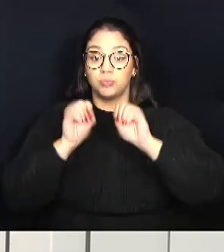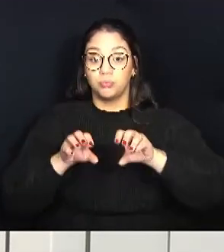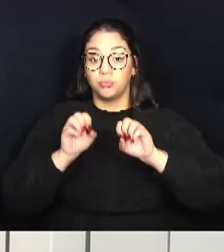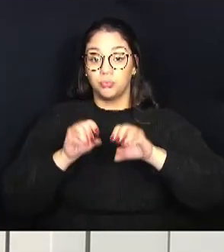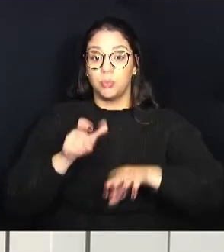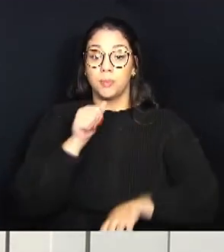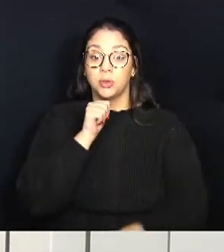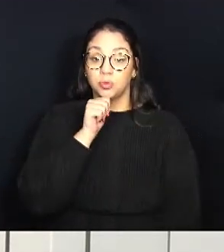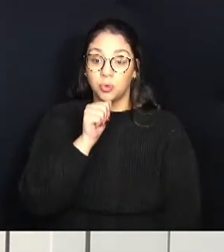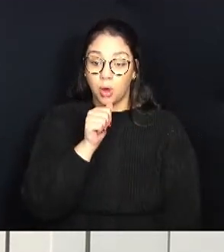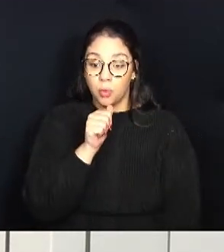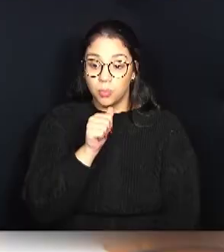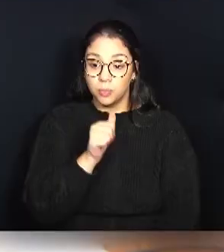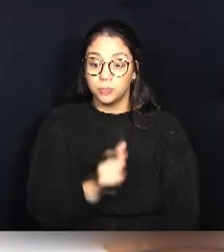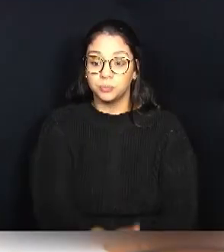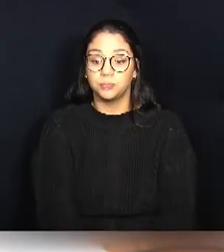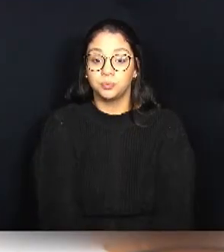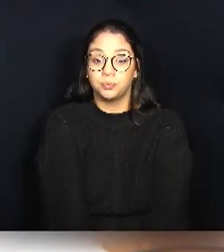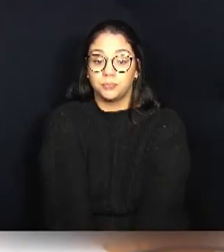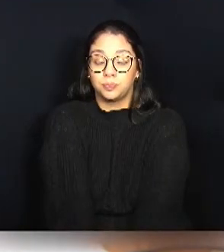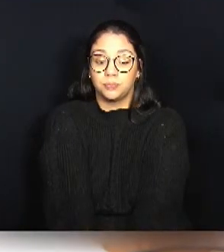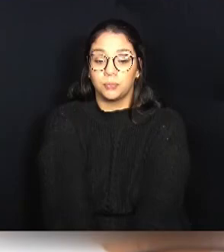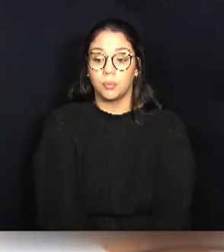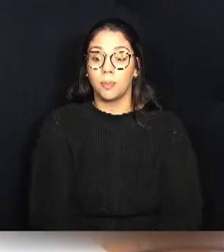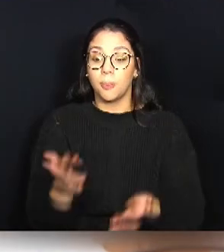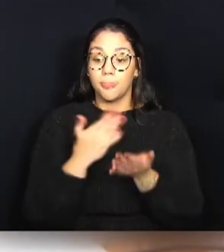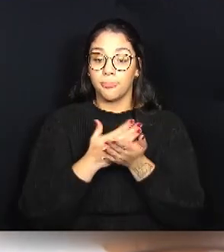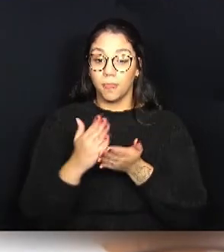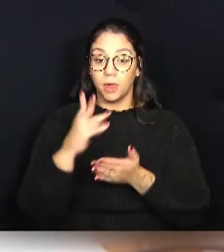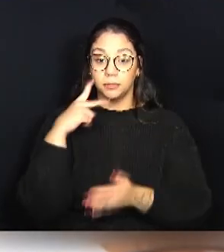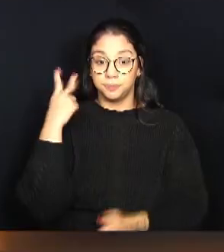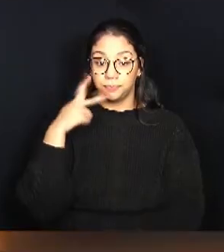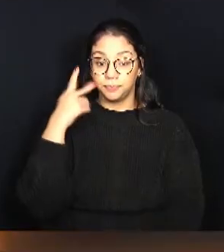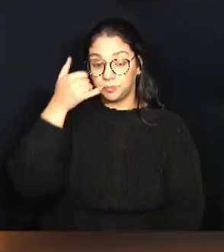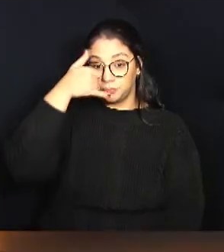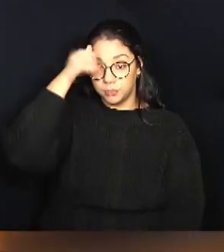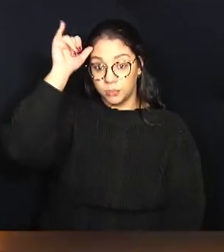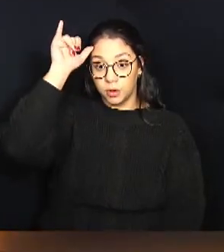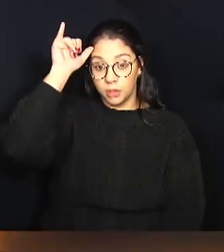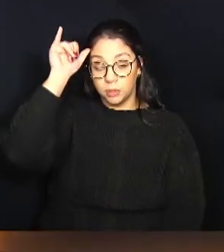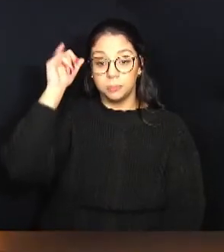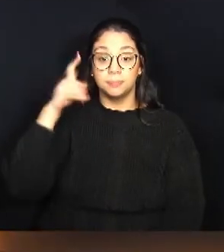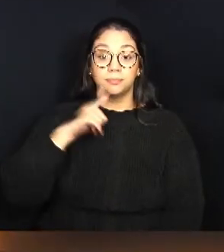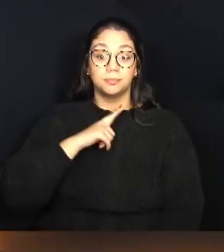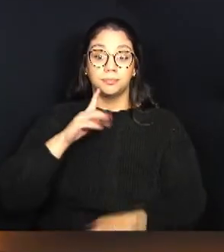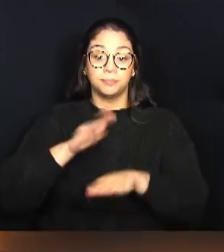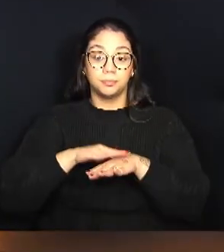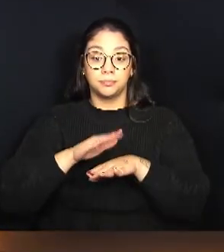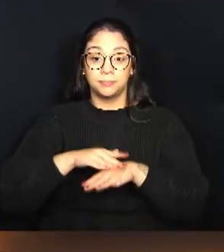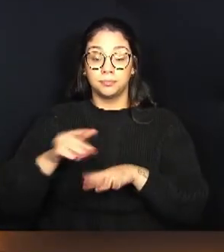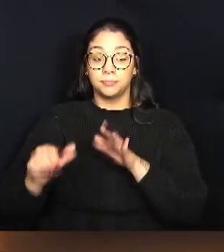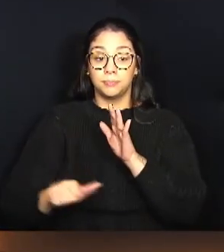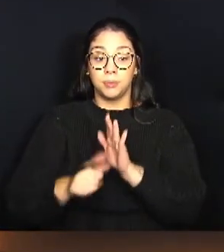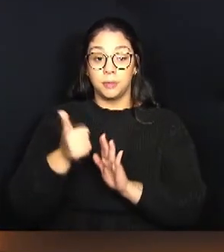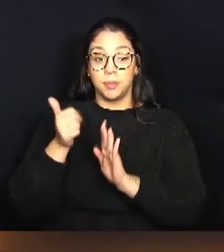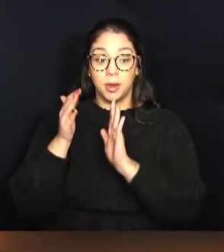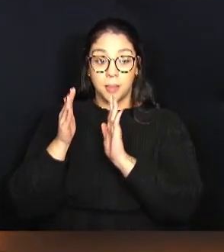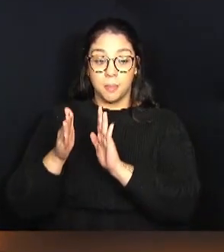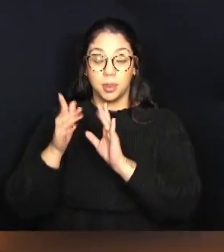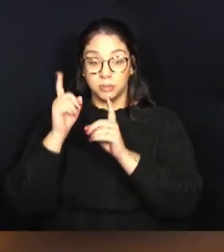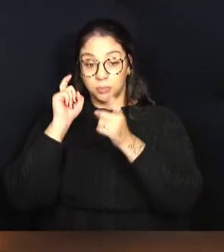Menstrual. Por iniciativa do vereador Paulo Búfalo, foi realizada a primeira parte da